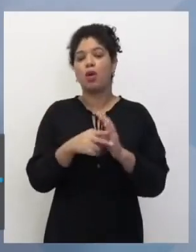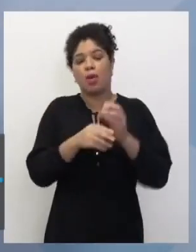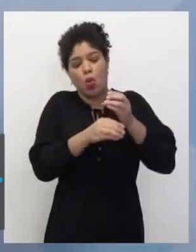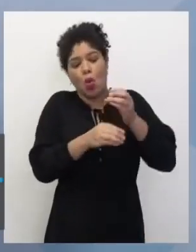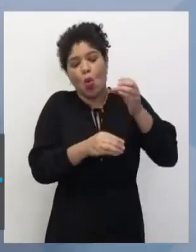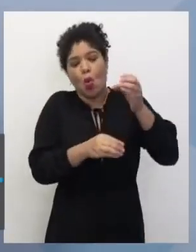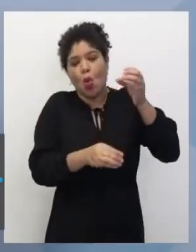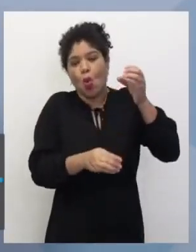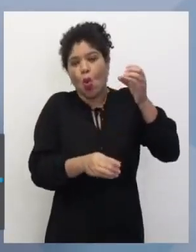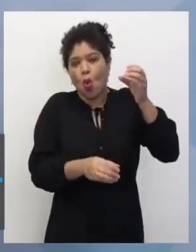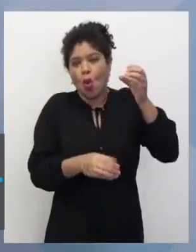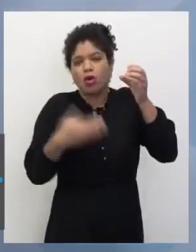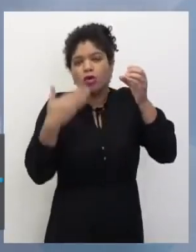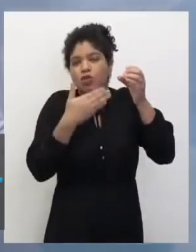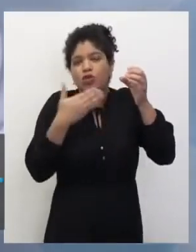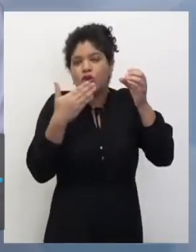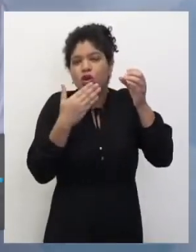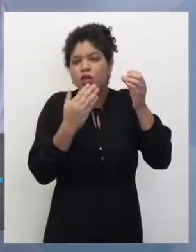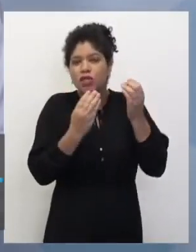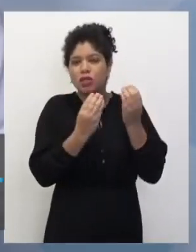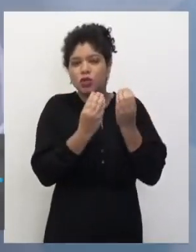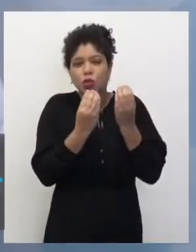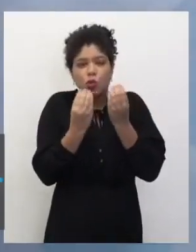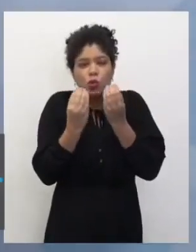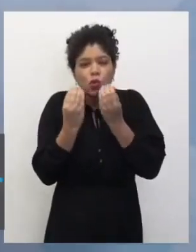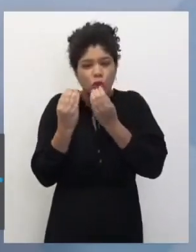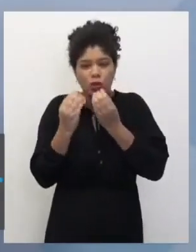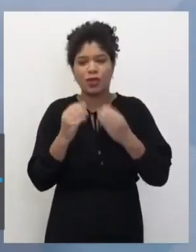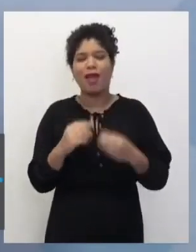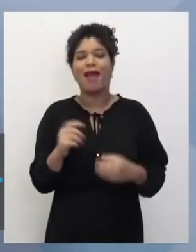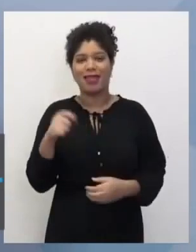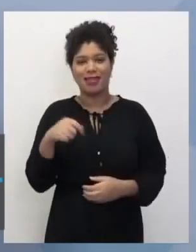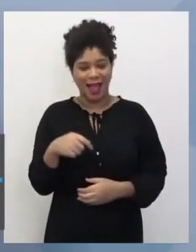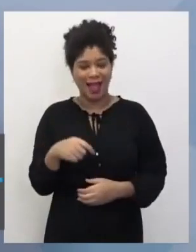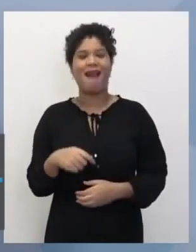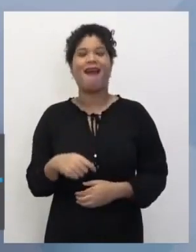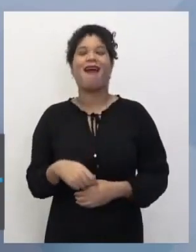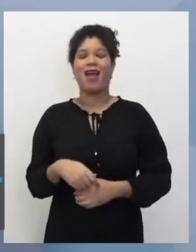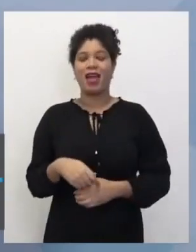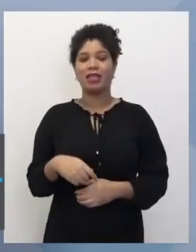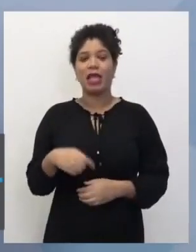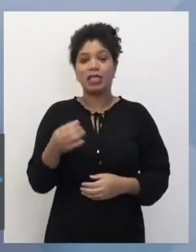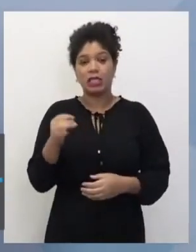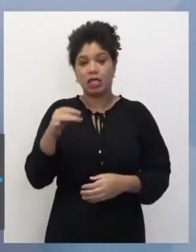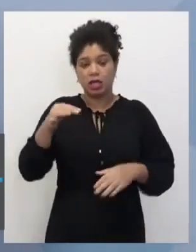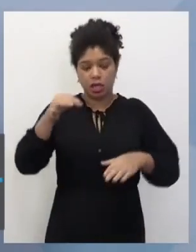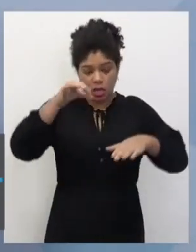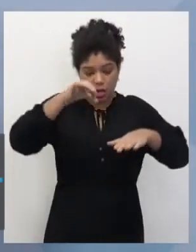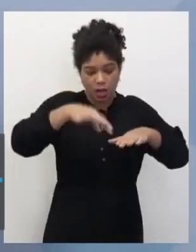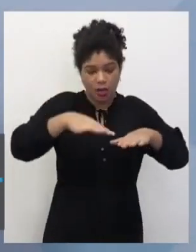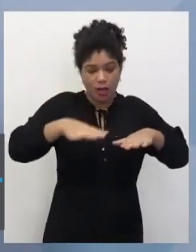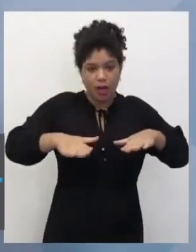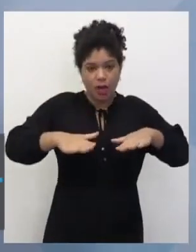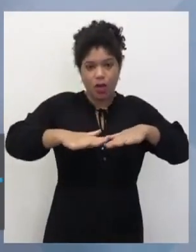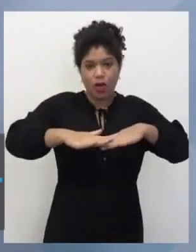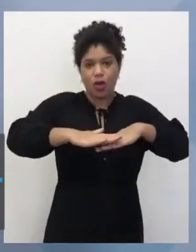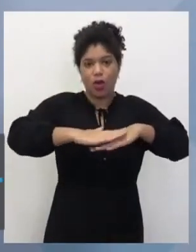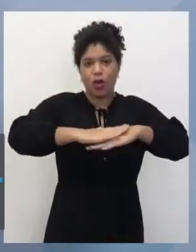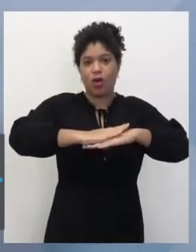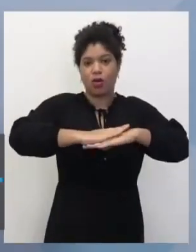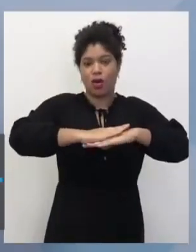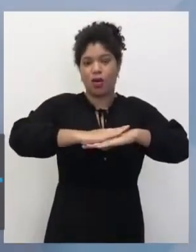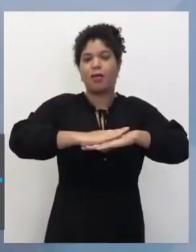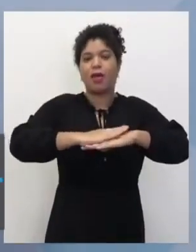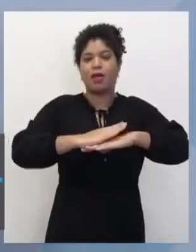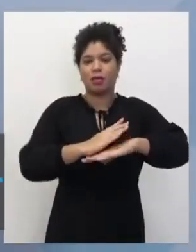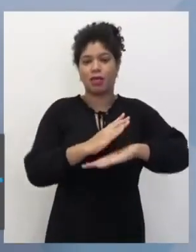renovável. É lógico que a gente tendo um olhar crítico, a gente sabe que quando você planta alguma coisa no solo, você está esgotando esse solo. Então